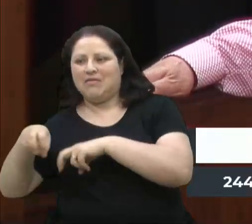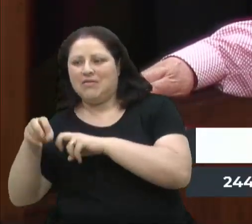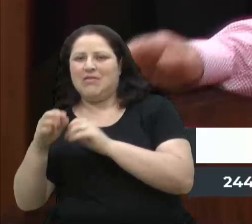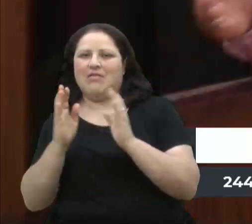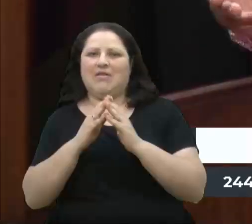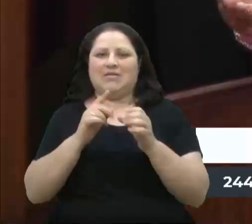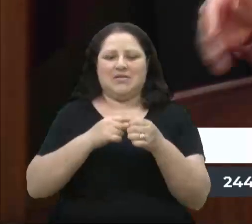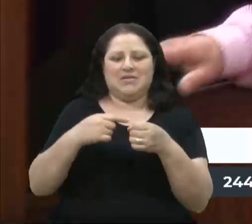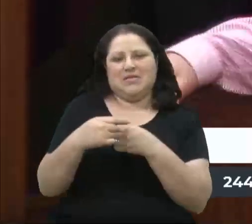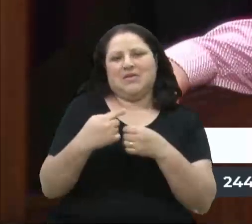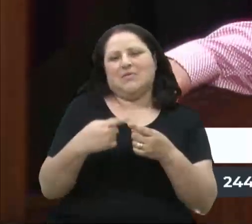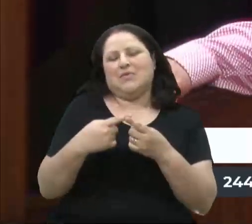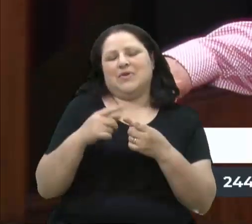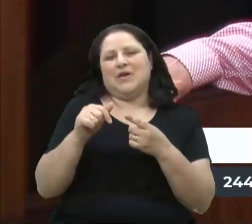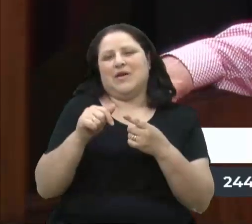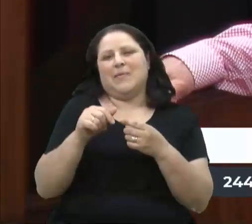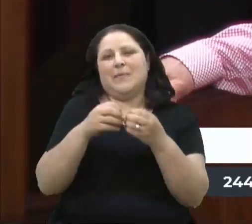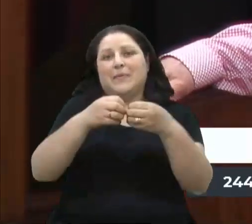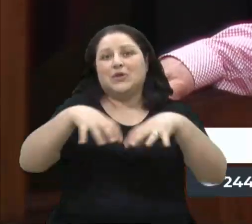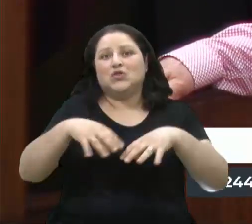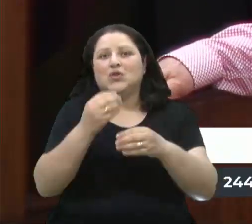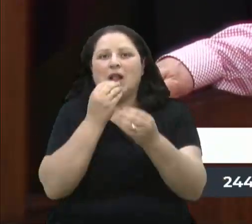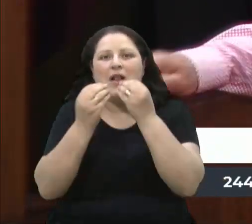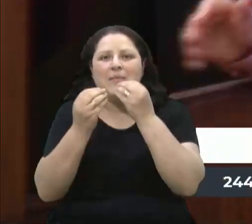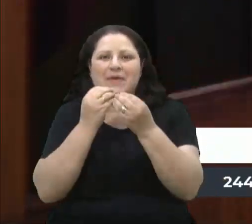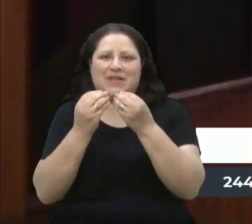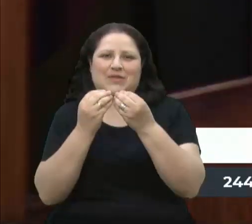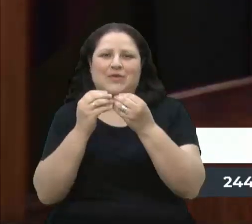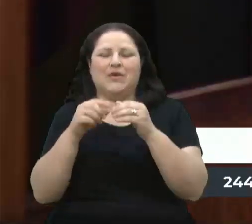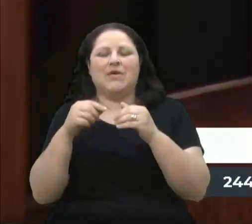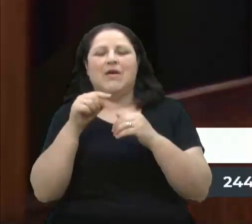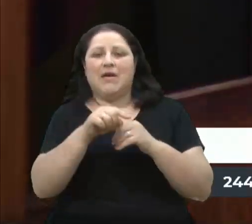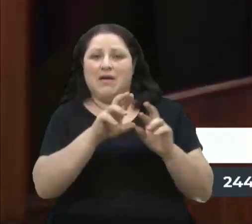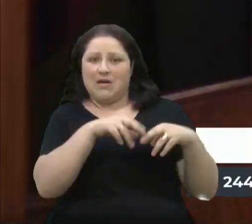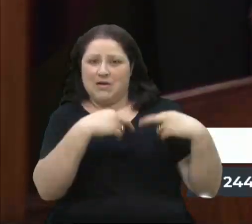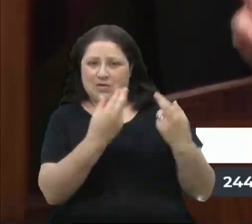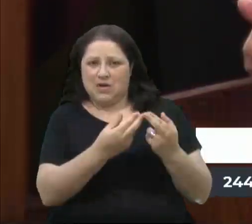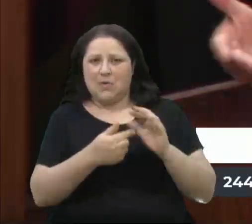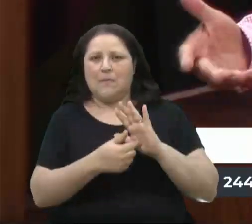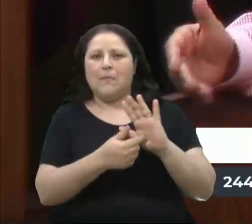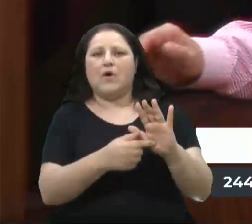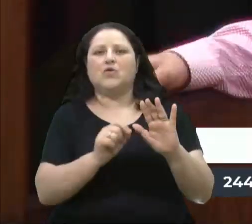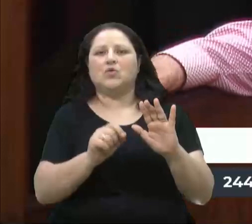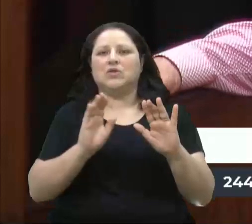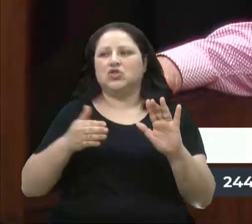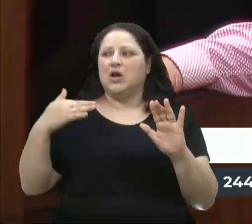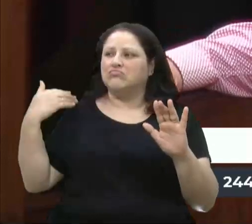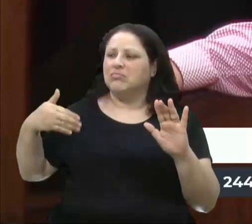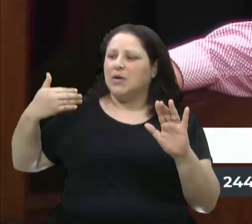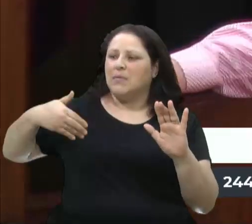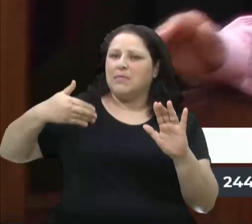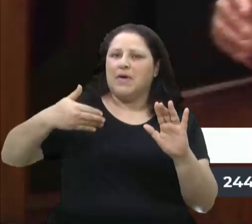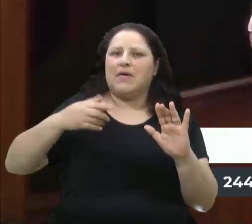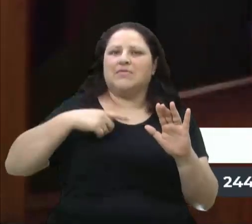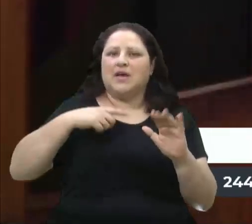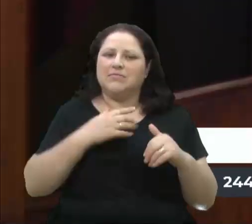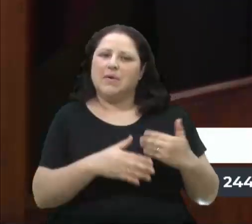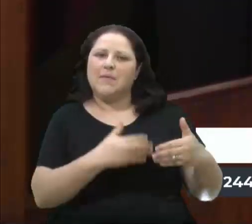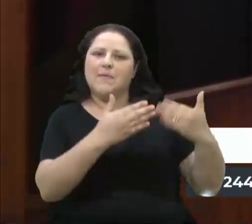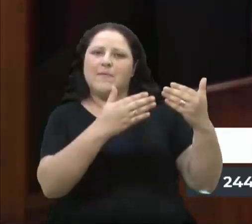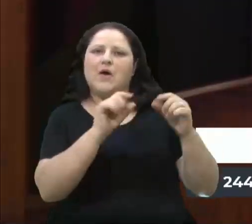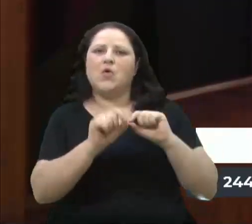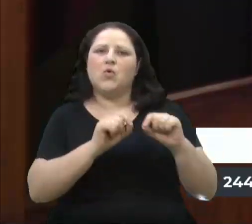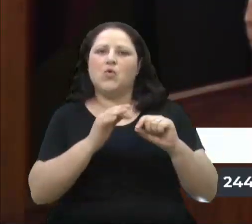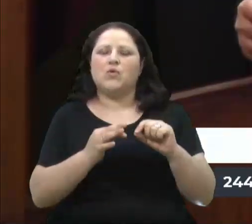enfim. E ali demonstrou, vereadora Gladys, o que se avançou de lá para cá, o que